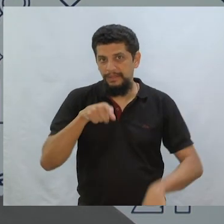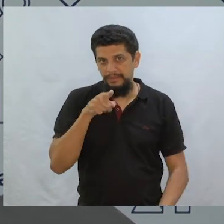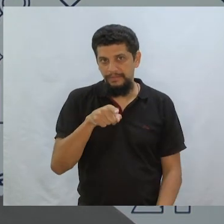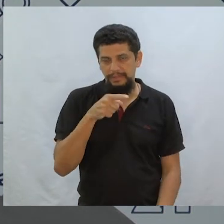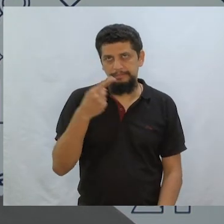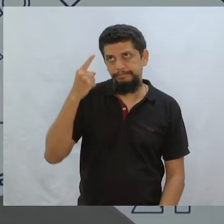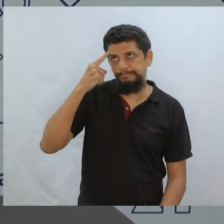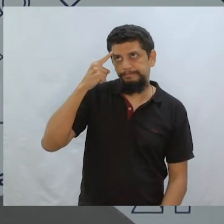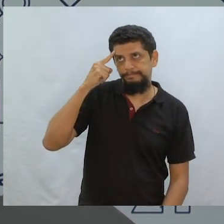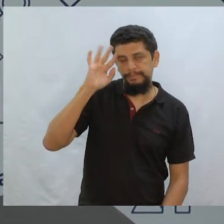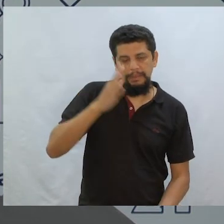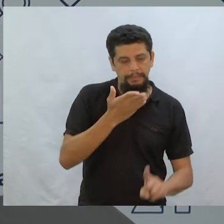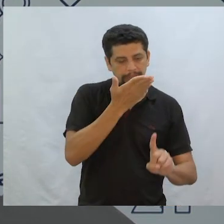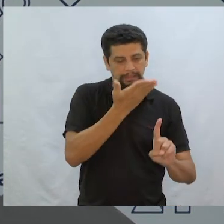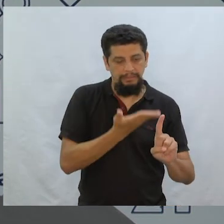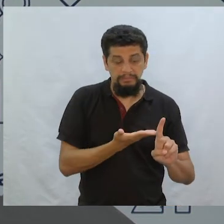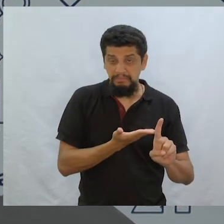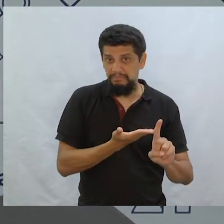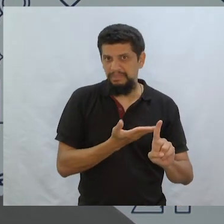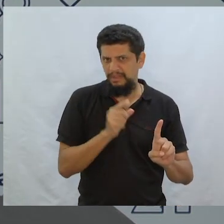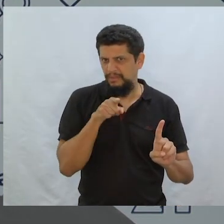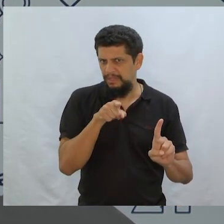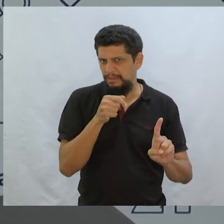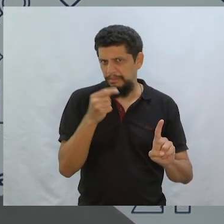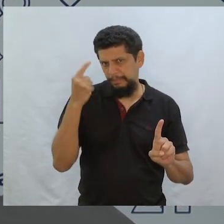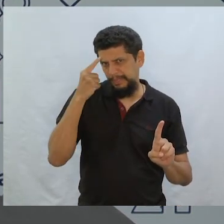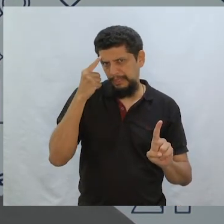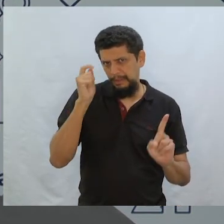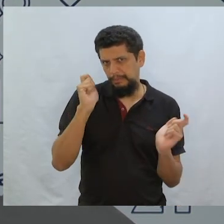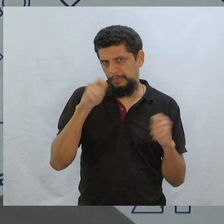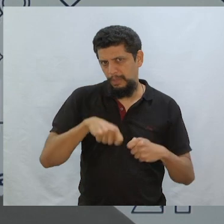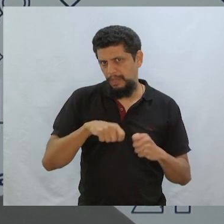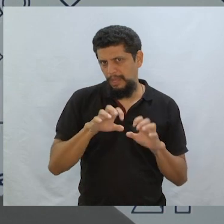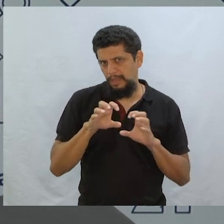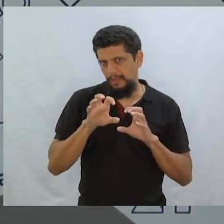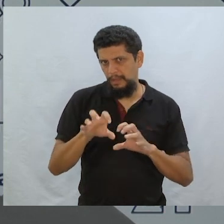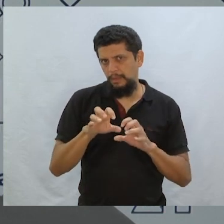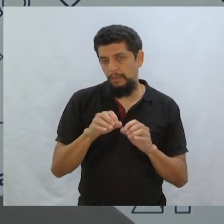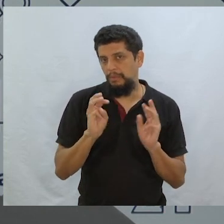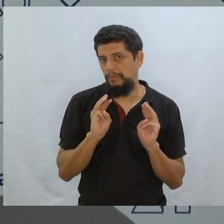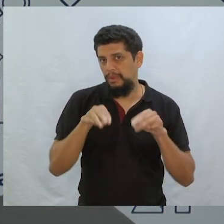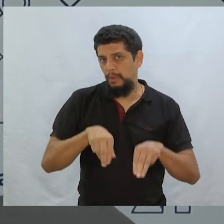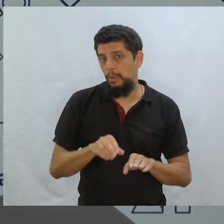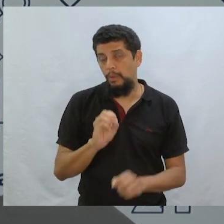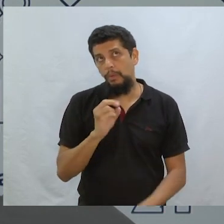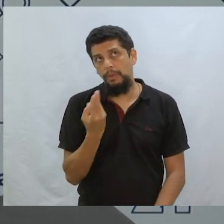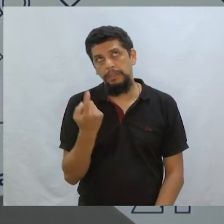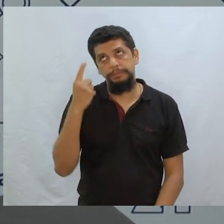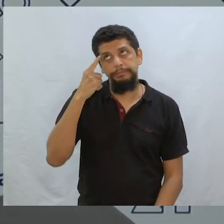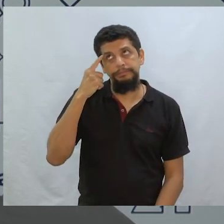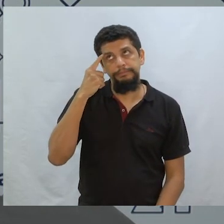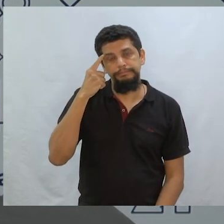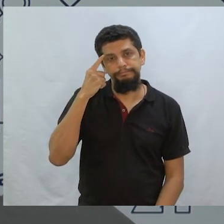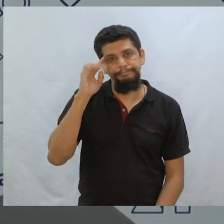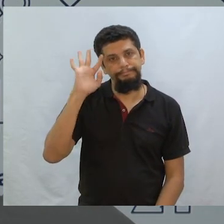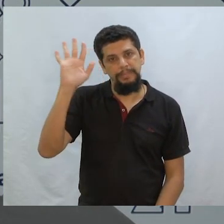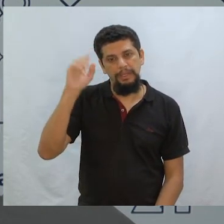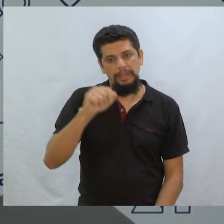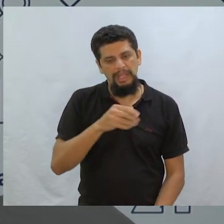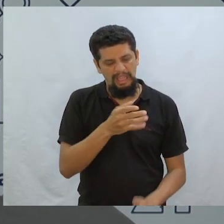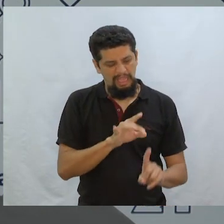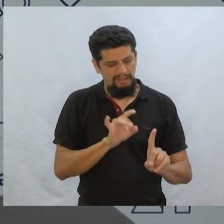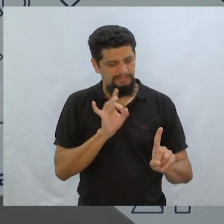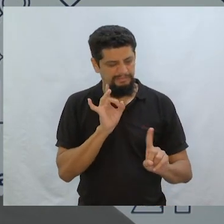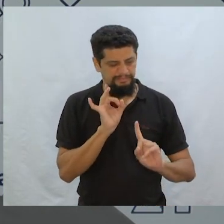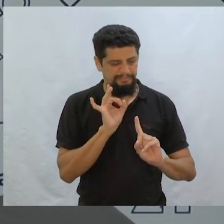você havia imaginado para o Guilherme você pensou que poderia ser assim o final ou você imaginou que realmente ele